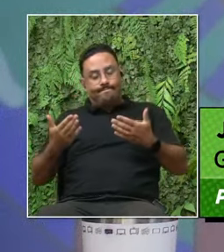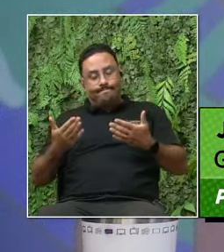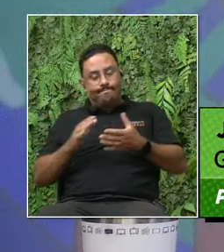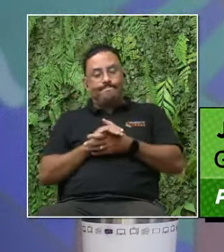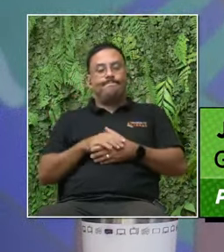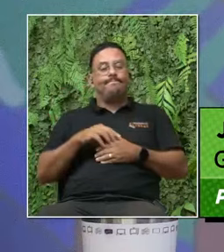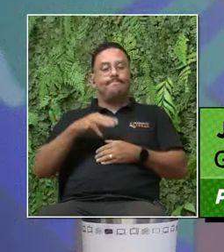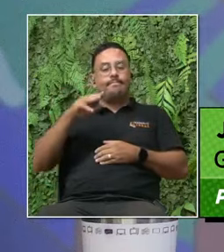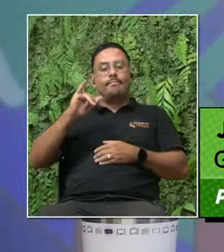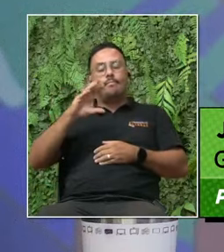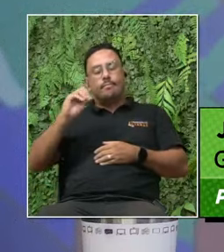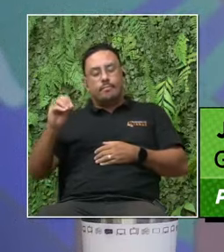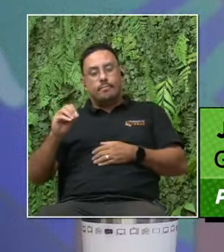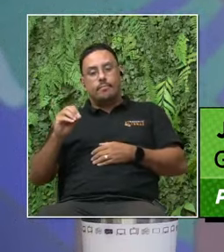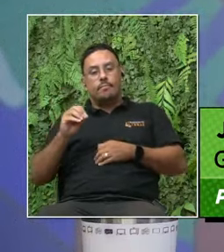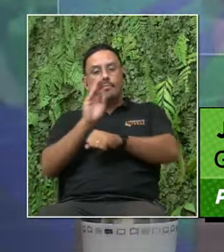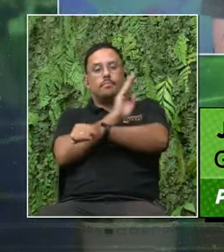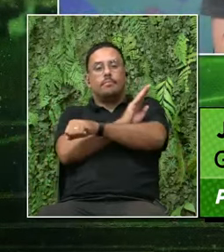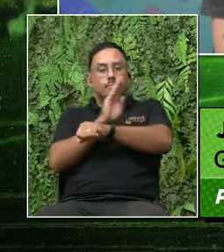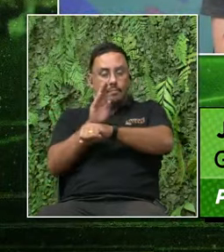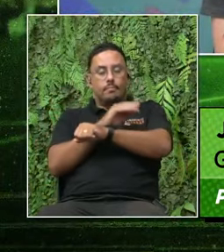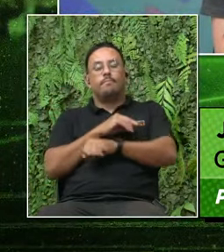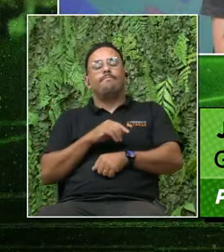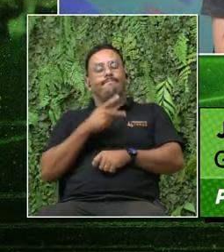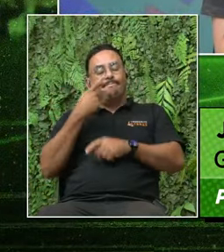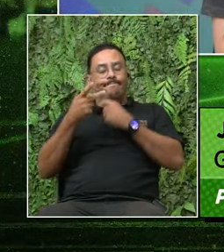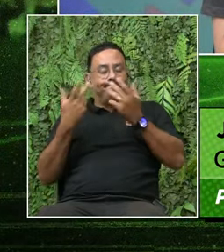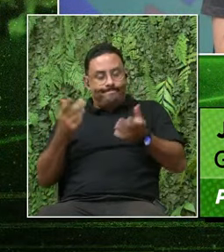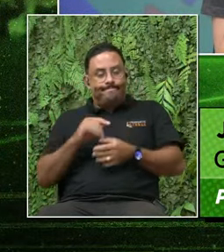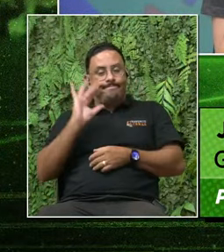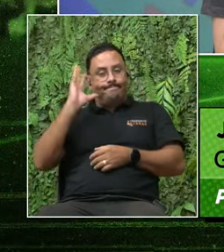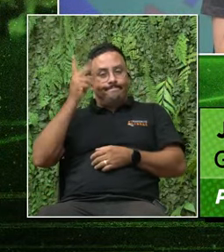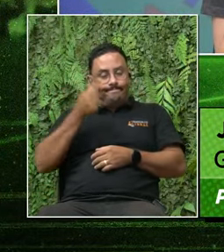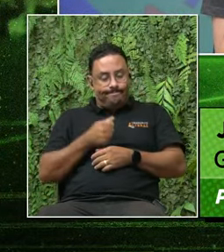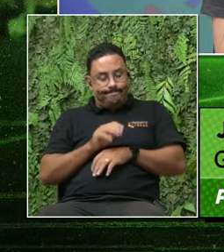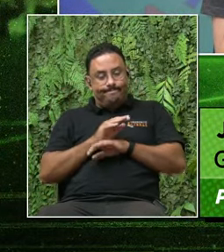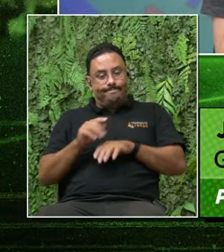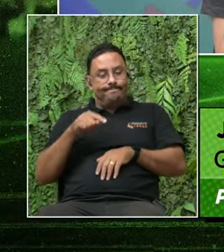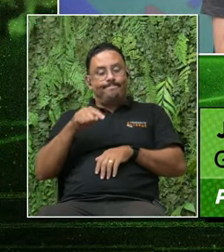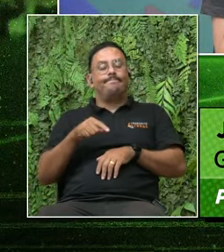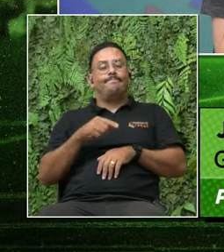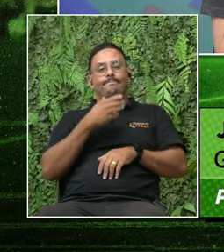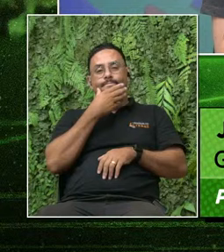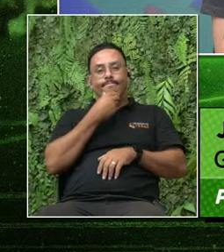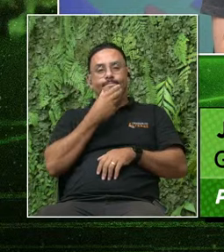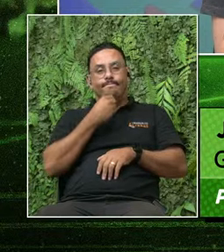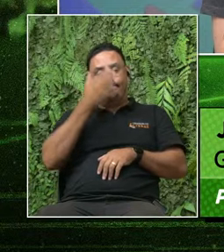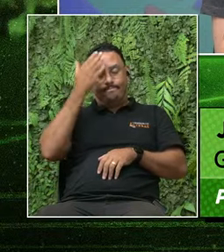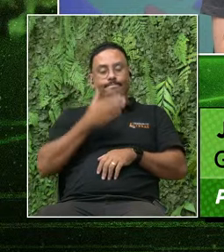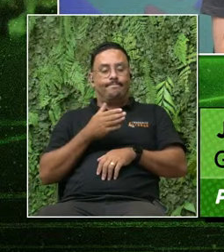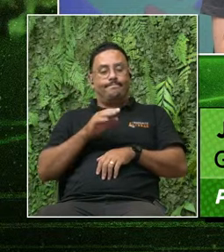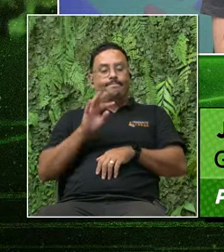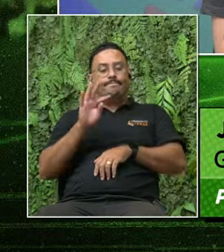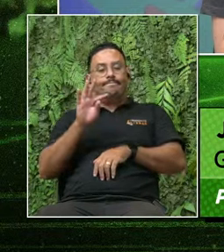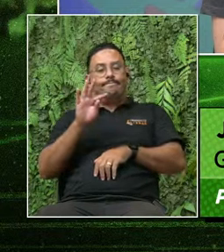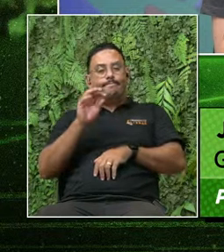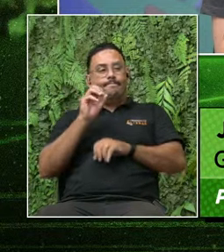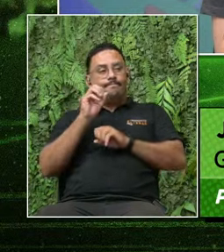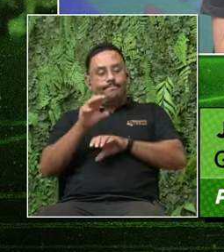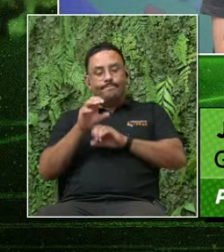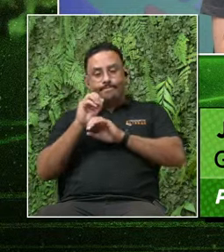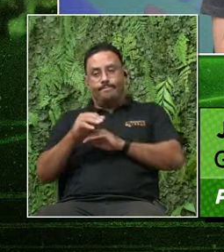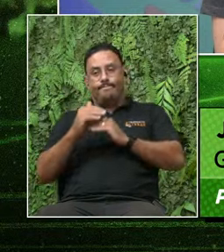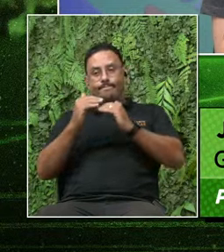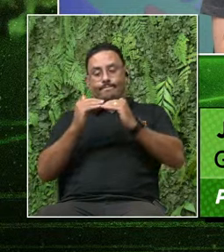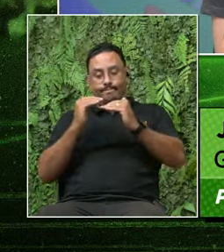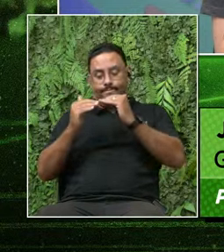maicel aqui do barrero deixa eu falar com você viu eu acho que já esse cara aí já provou que não é técnico pro nível do Cruzeiro